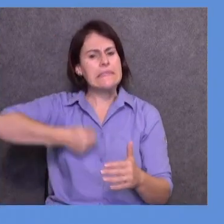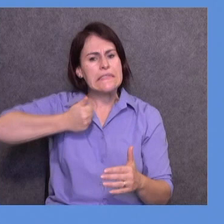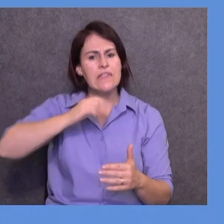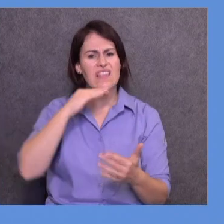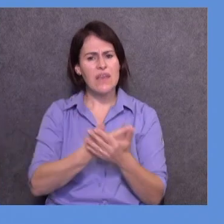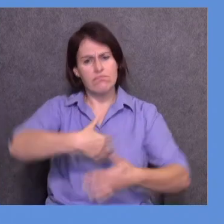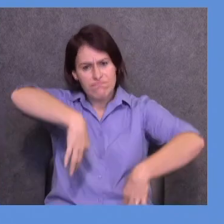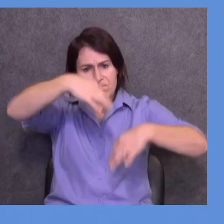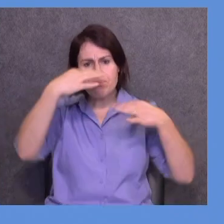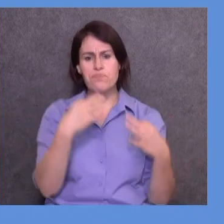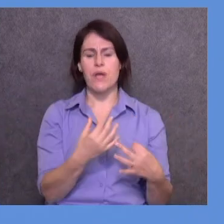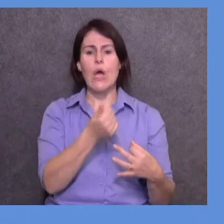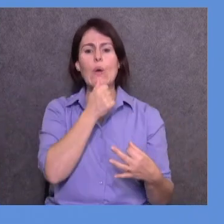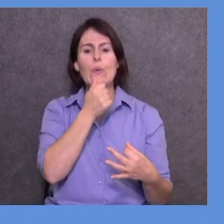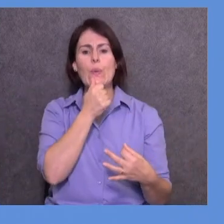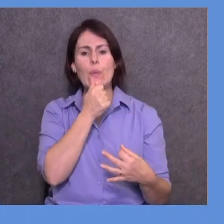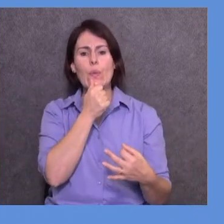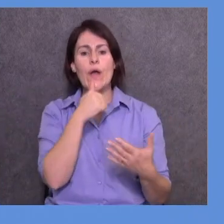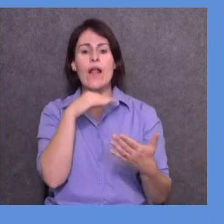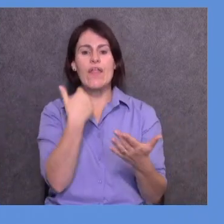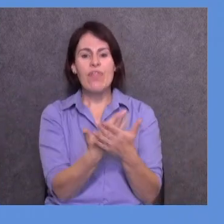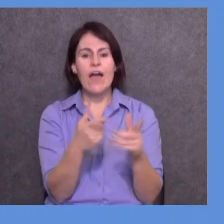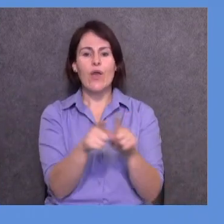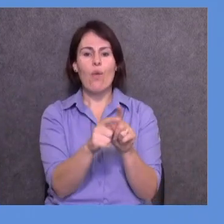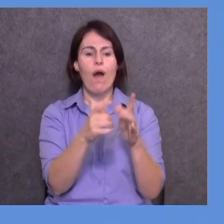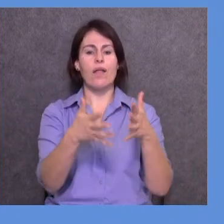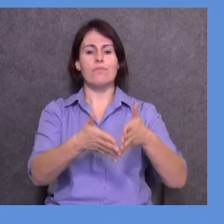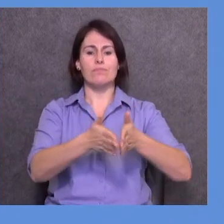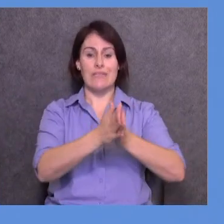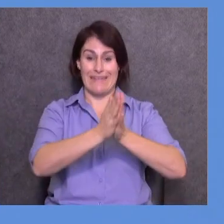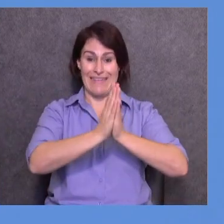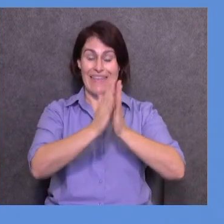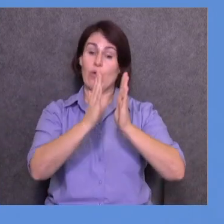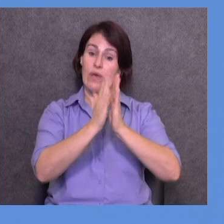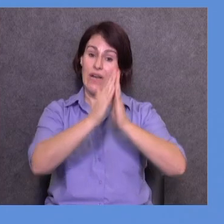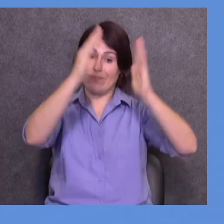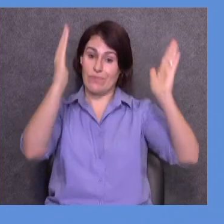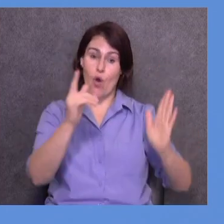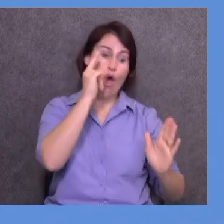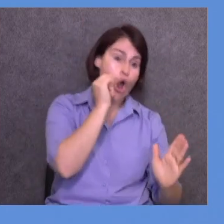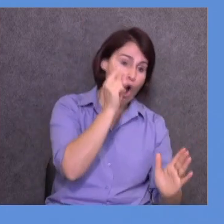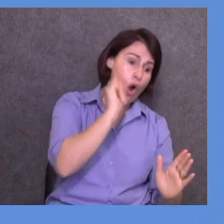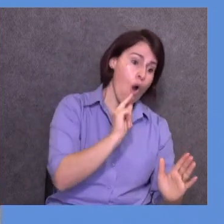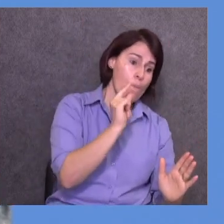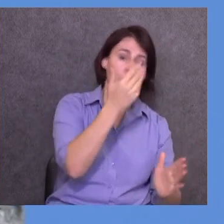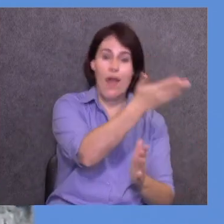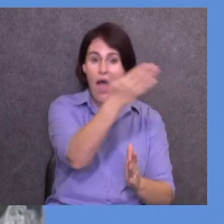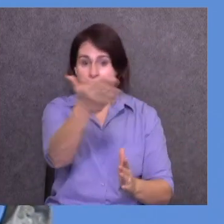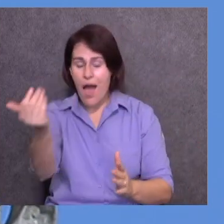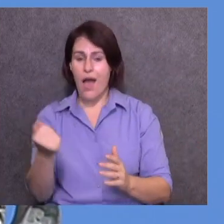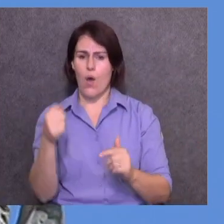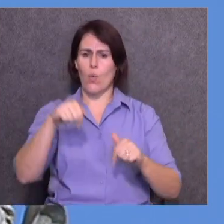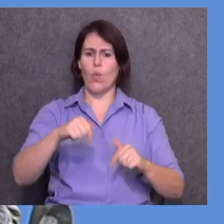decisivamente para a valorização dos ministérios na Igreja, homens e mulheres, hoje